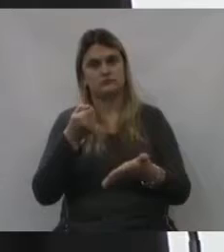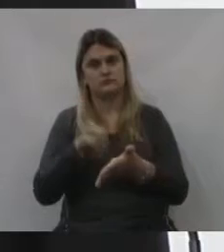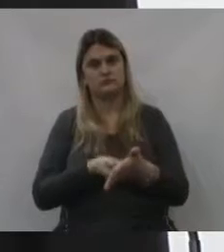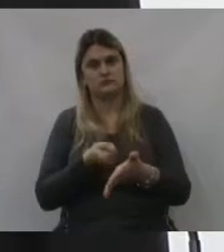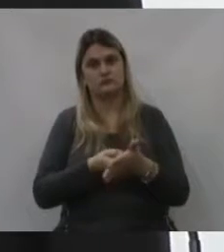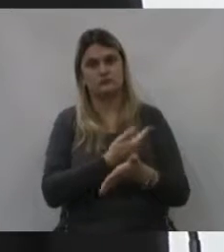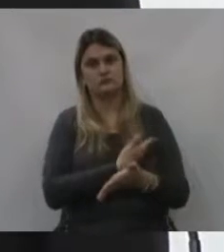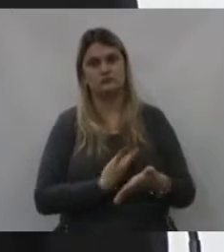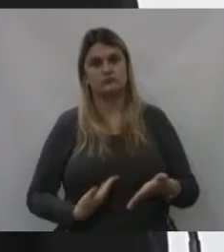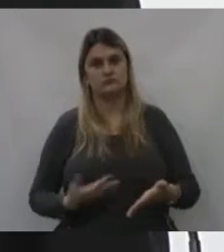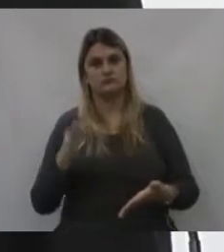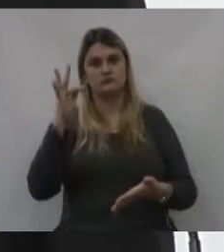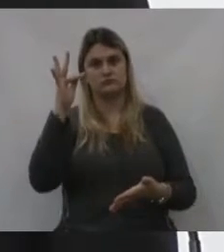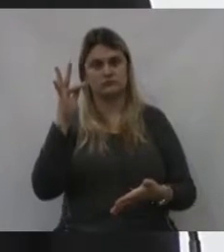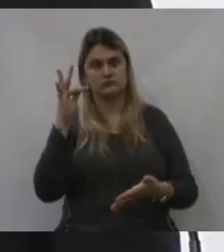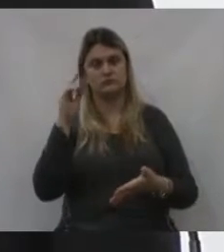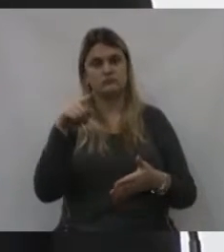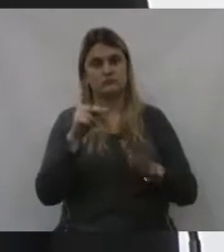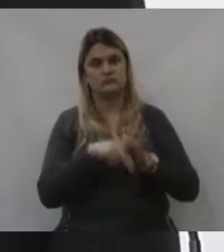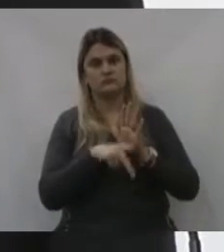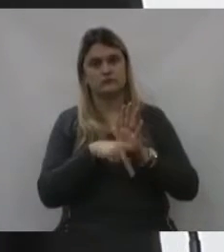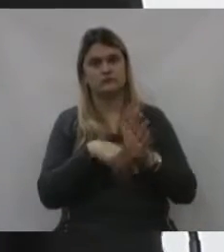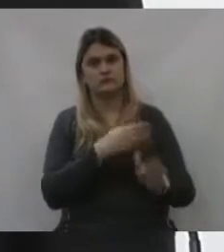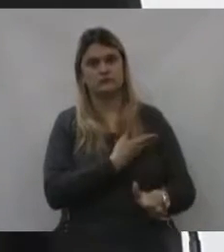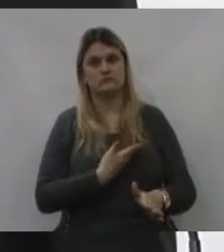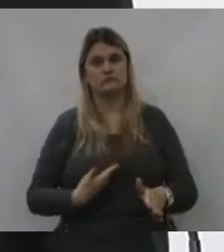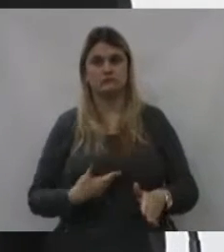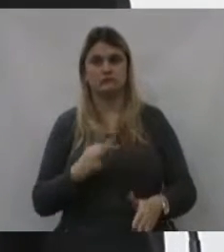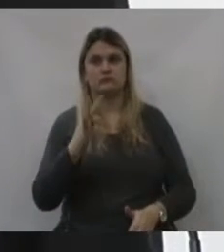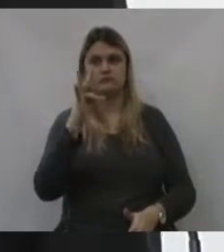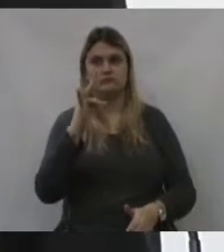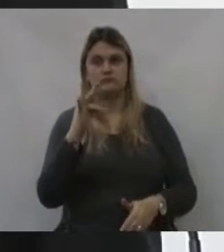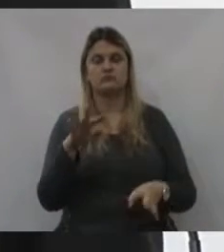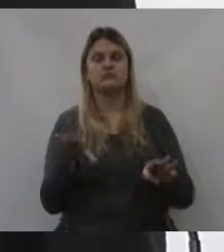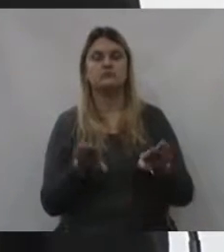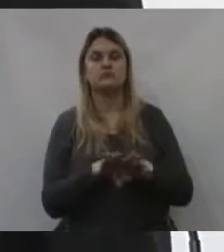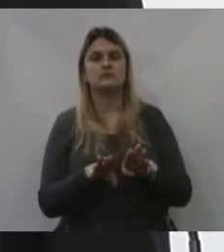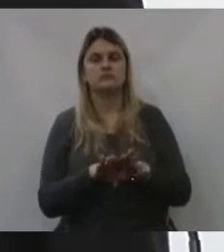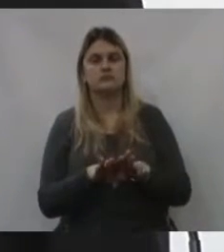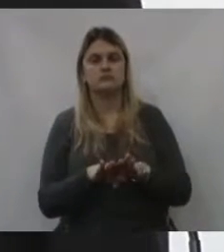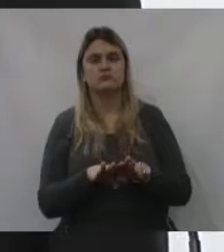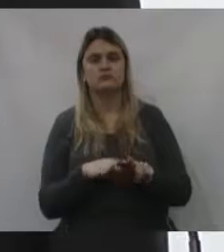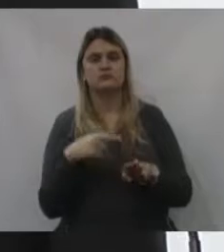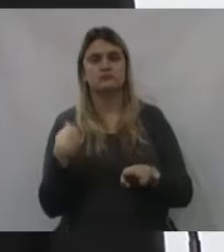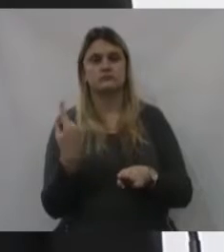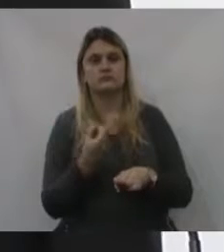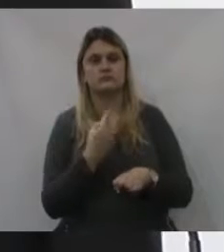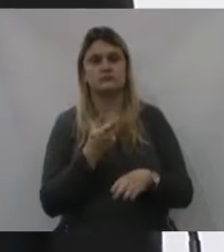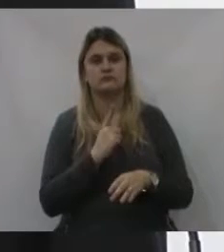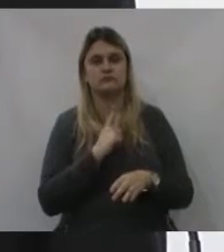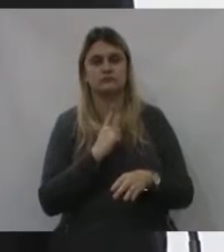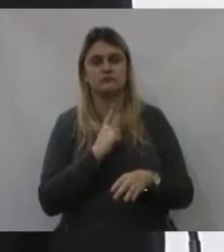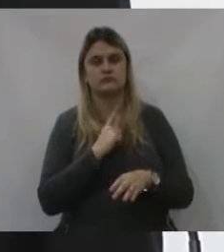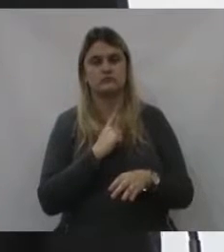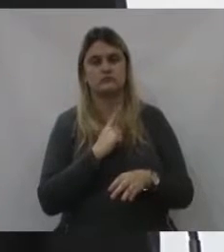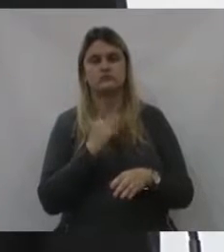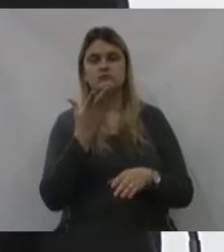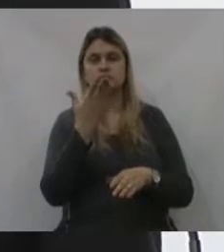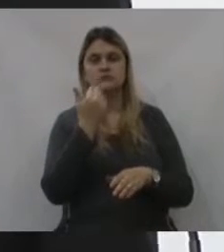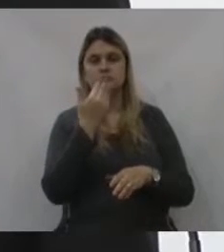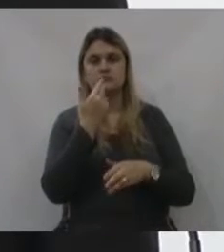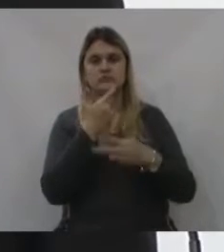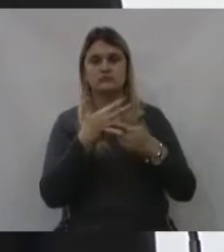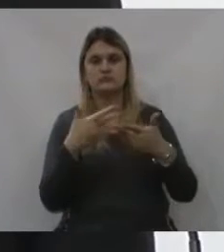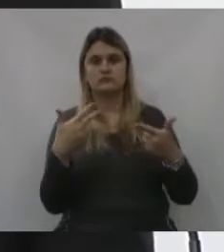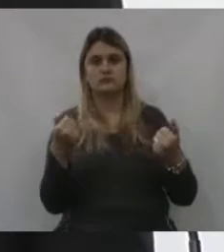que é uma exigência do governo federal. É um programa do governo federal. Além disso, ainda nós temos também a questão